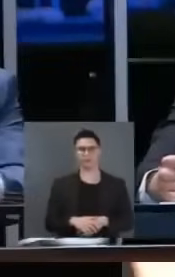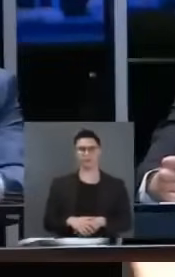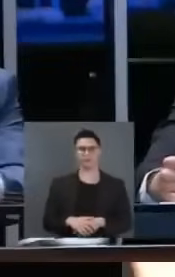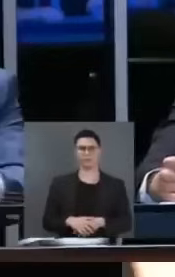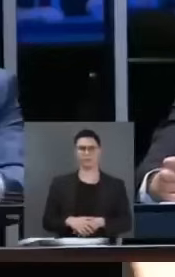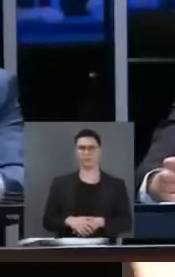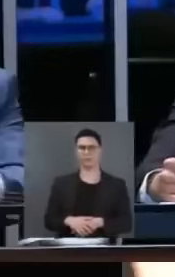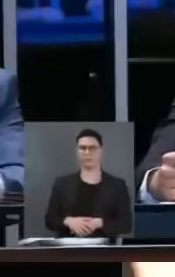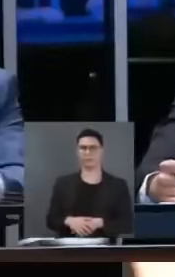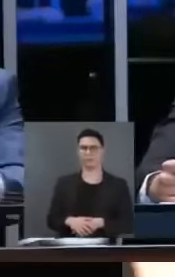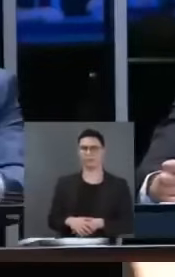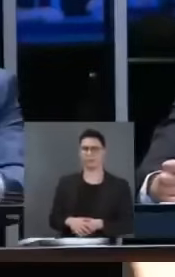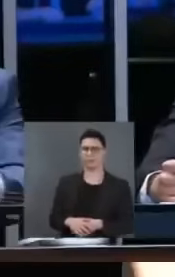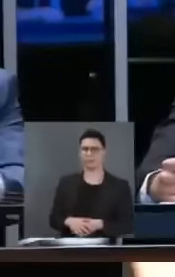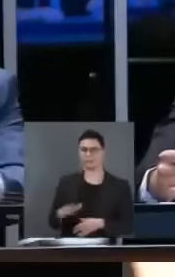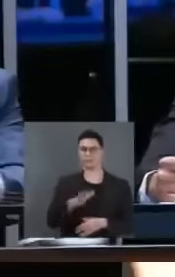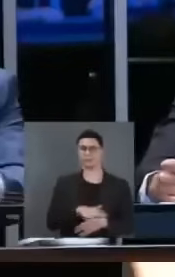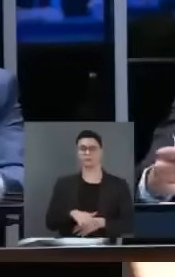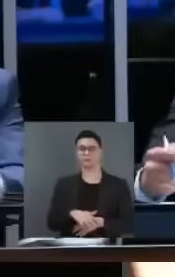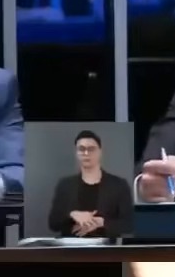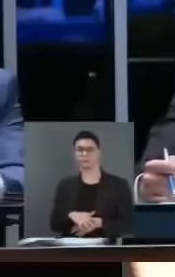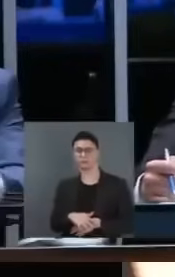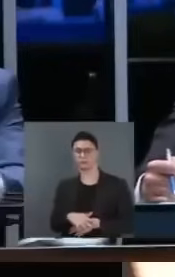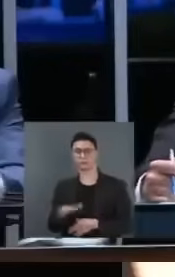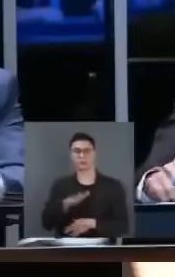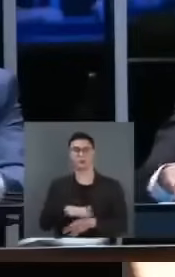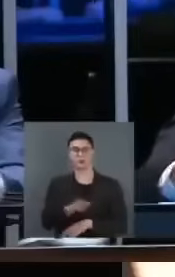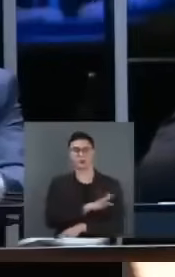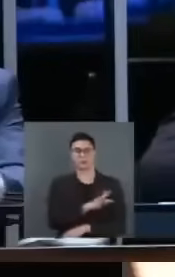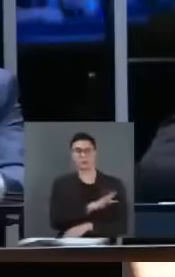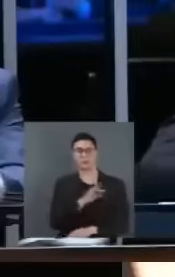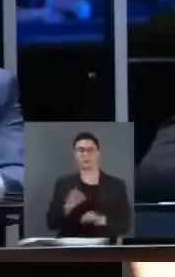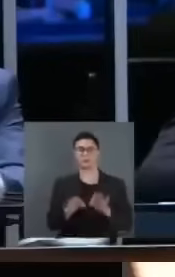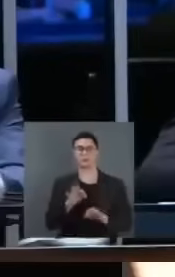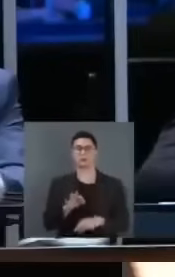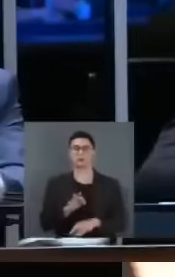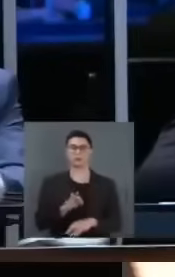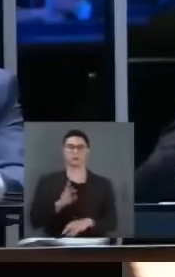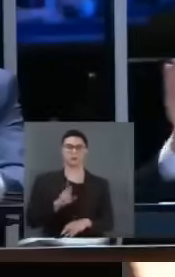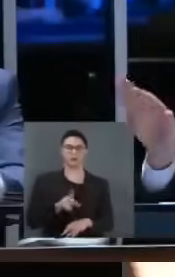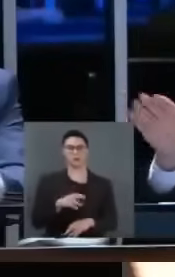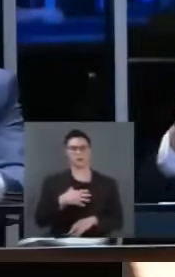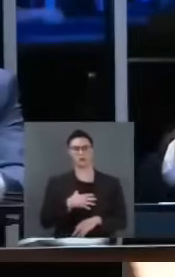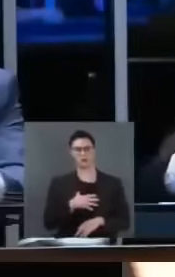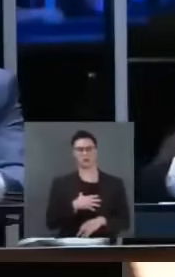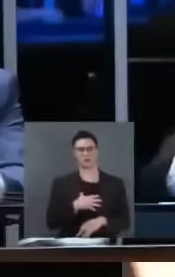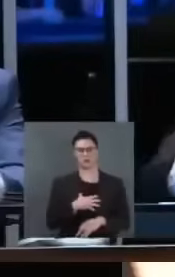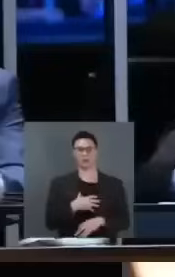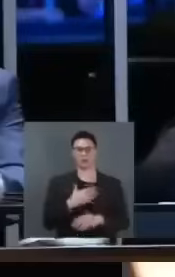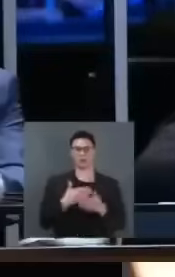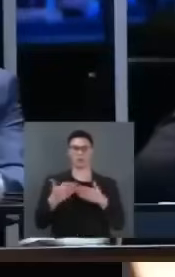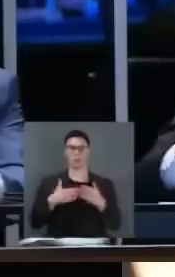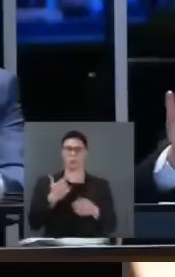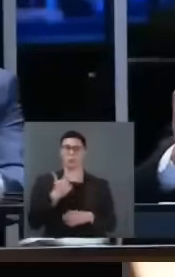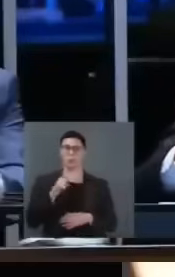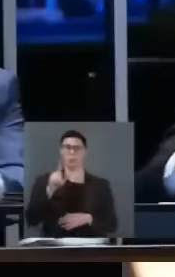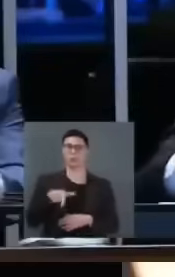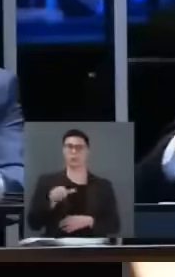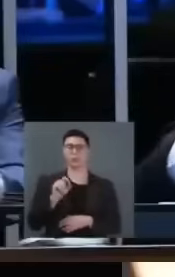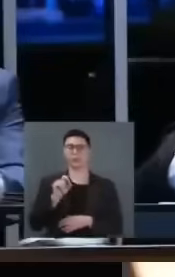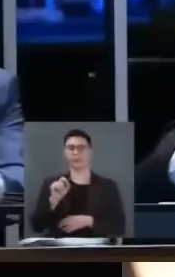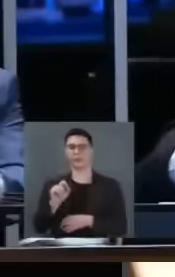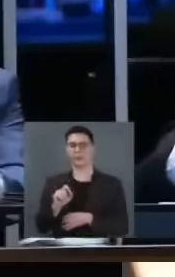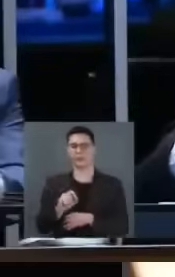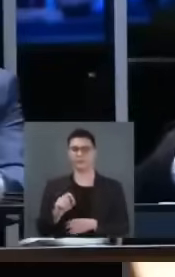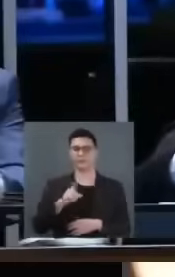sob ponto de vista técnico, jurídico e político. Despido de qualquer sentimento outro que não seja esse, despido inclusive